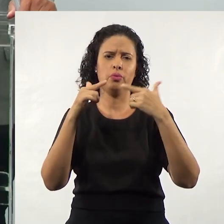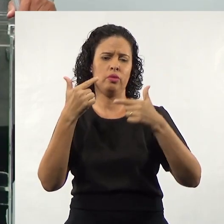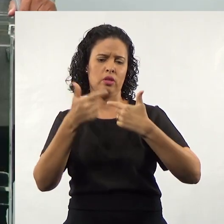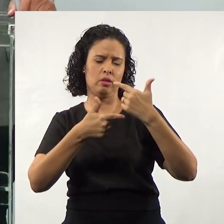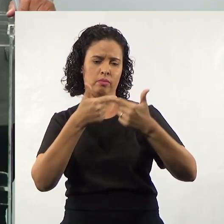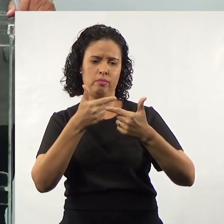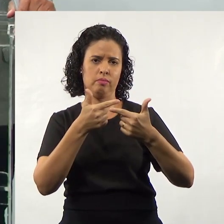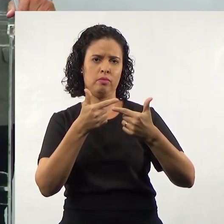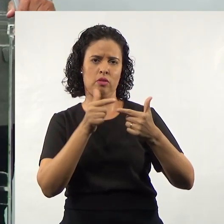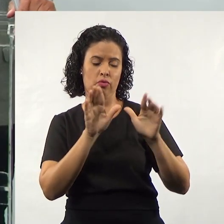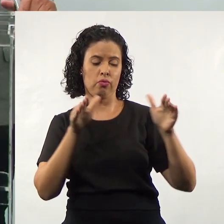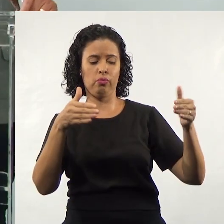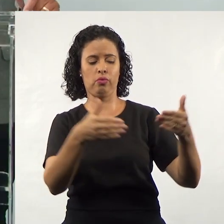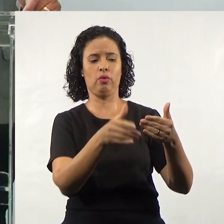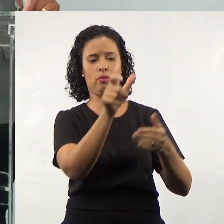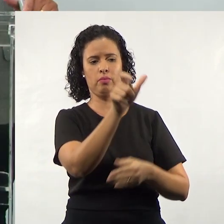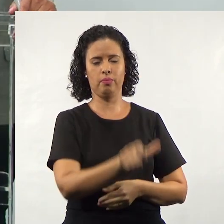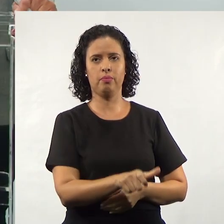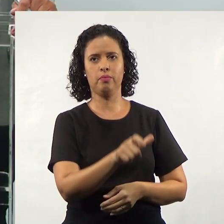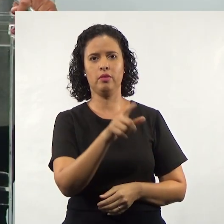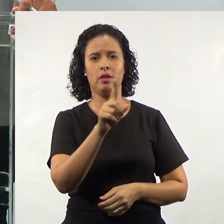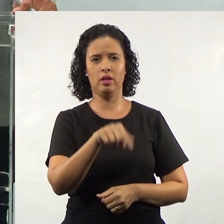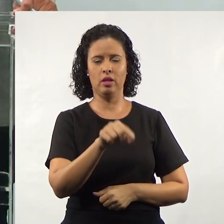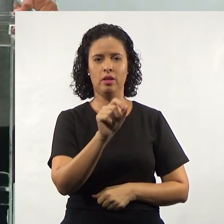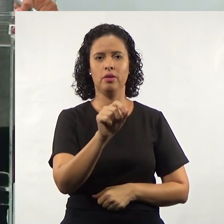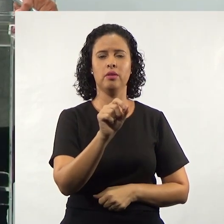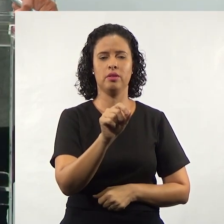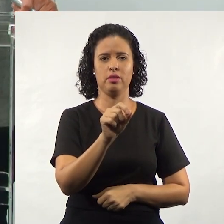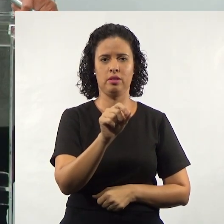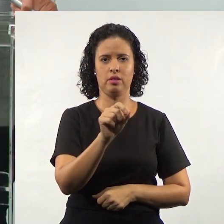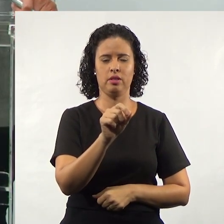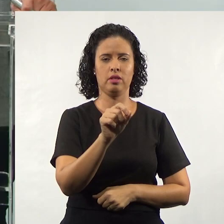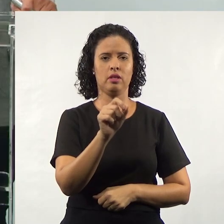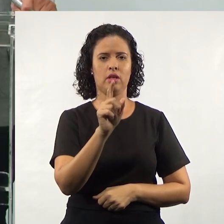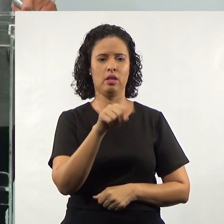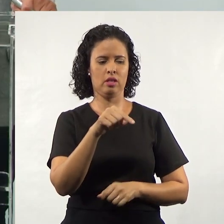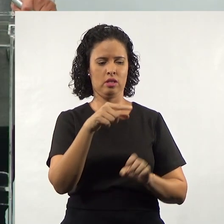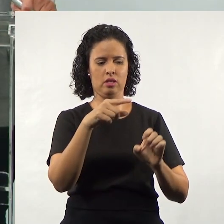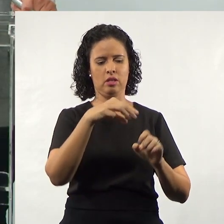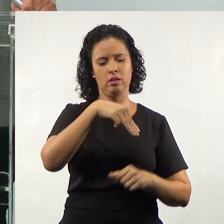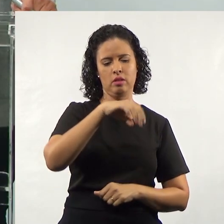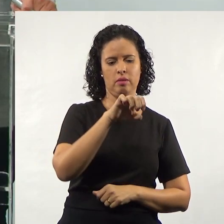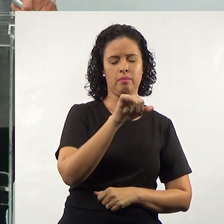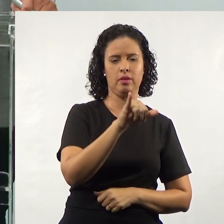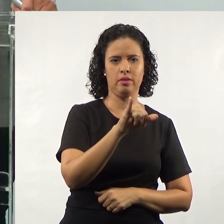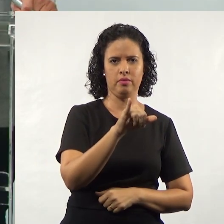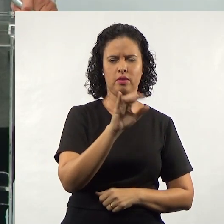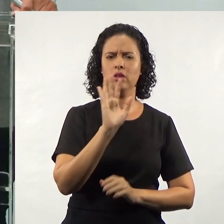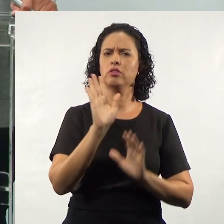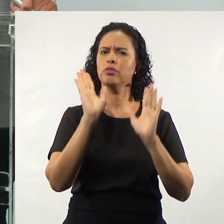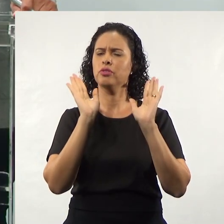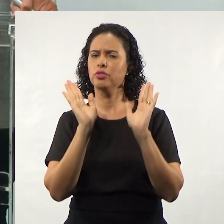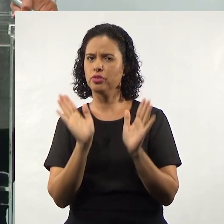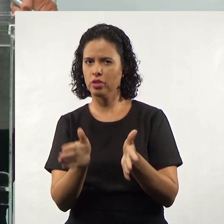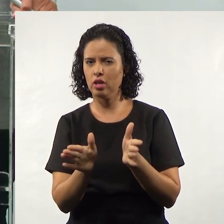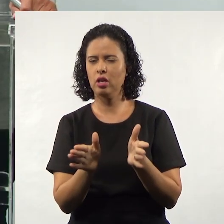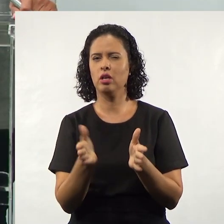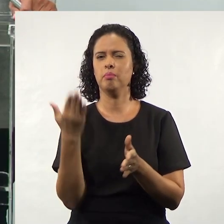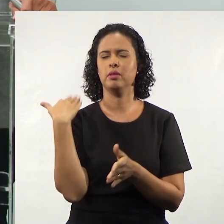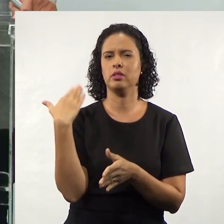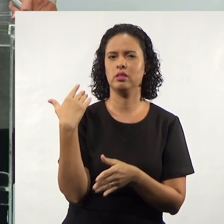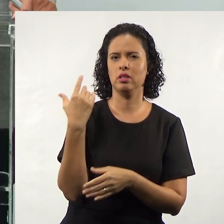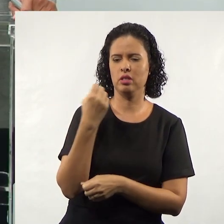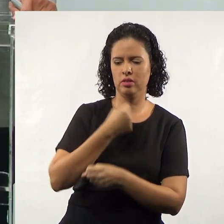voltados para o microempreendedor. Eu já fui consultor júnior do Sebrae, lá nos idos de 2003,